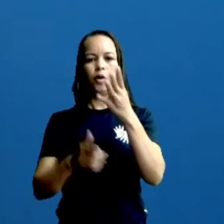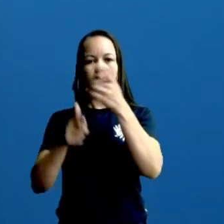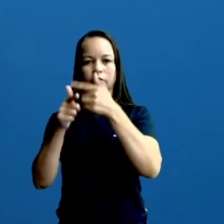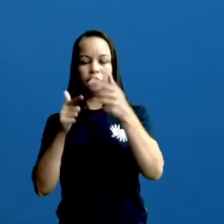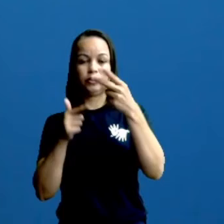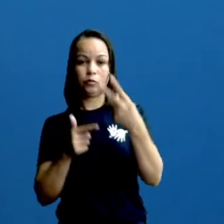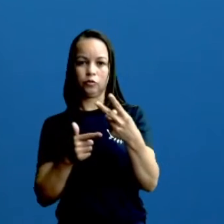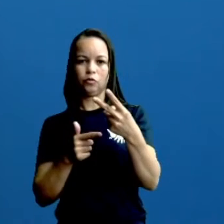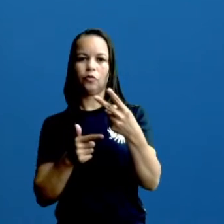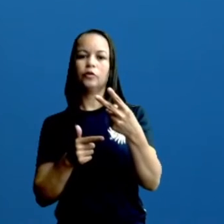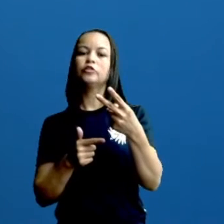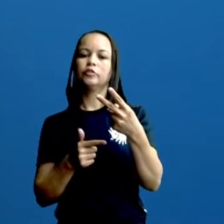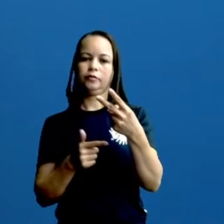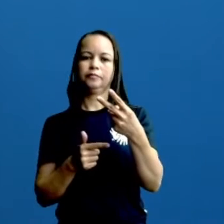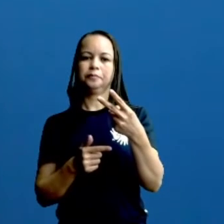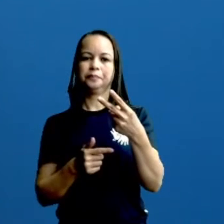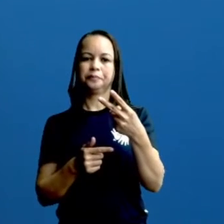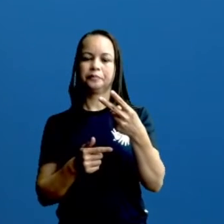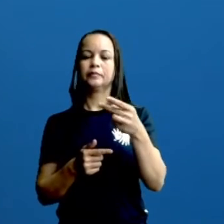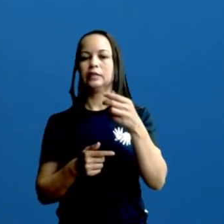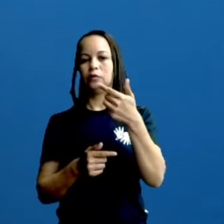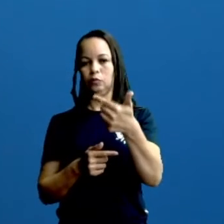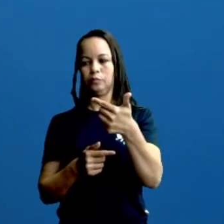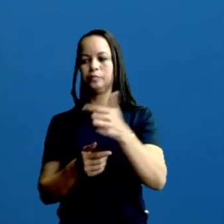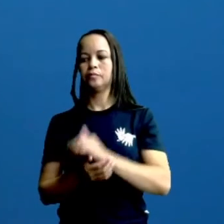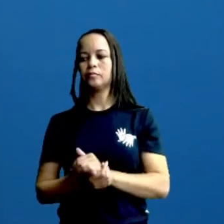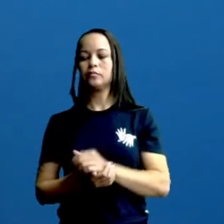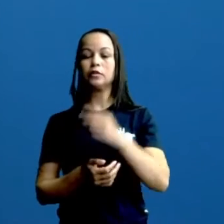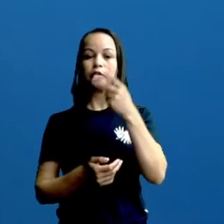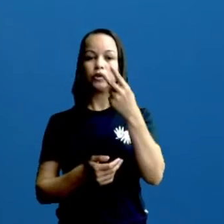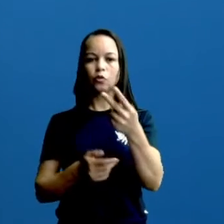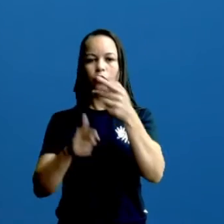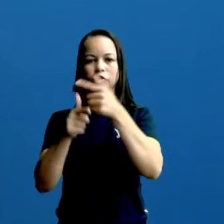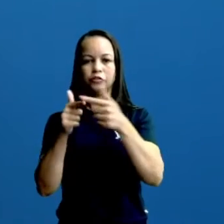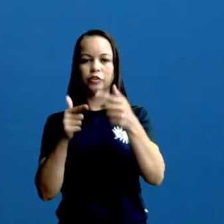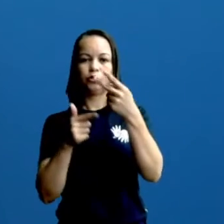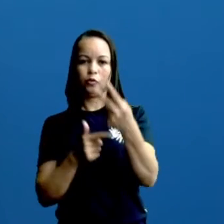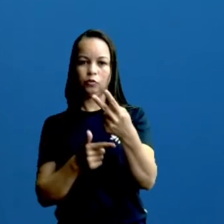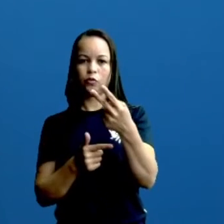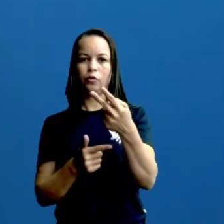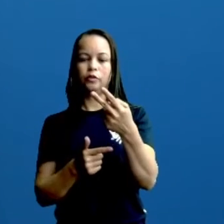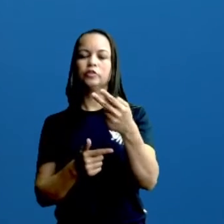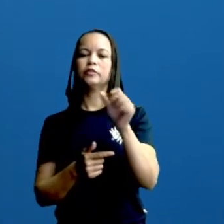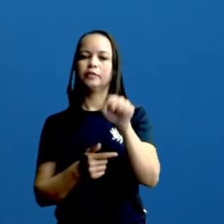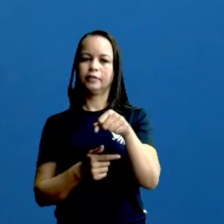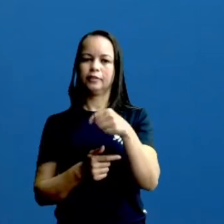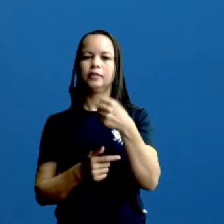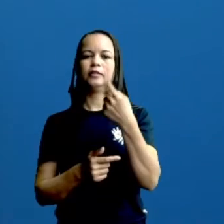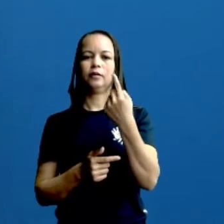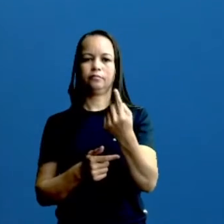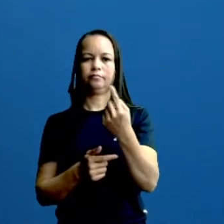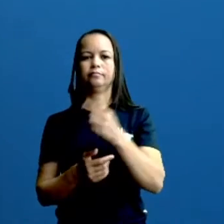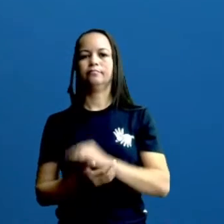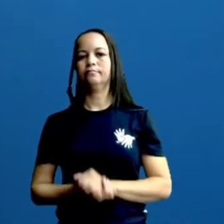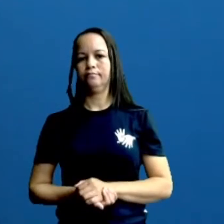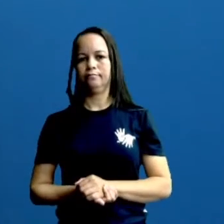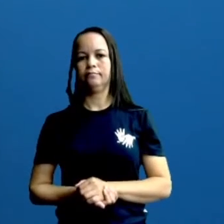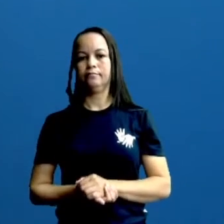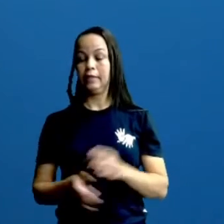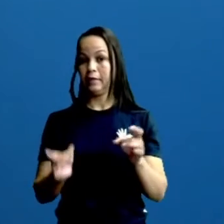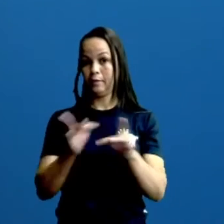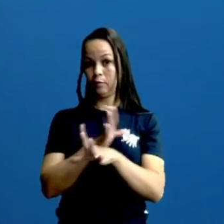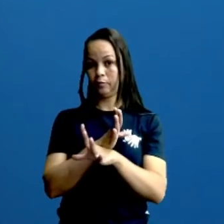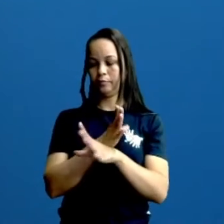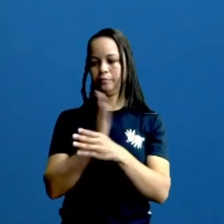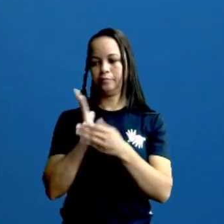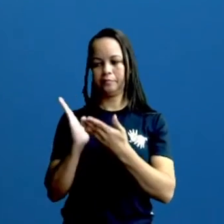4 é divisível por 2? Sim. Dá 2. 2 é divisível por 2? Sim. Dá 1. Acabou